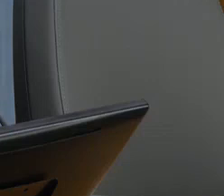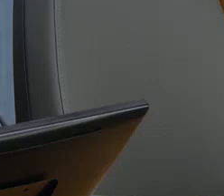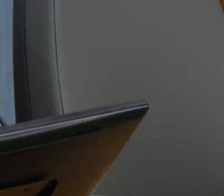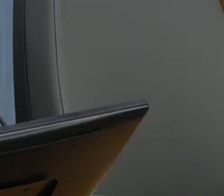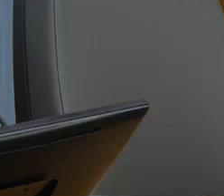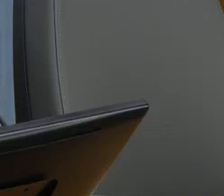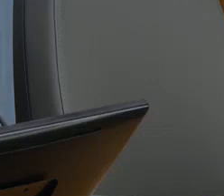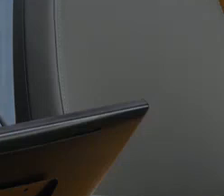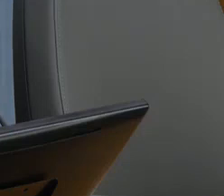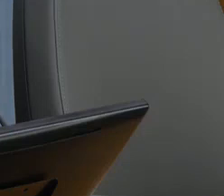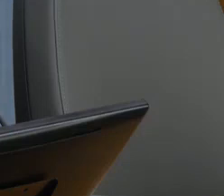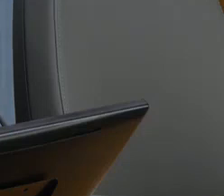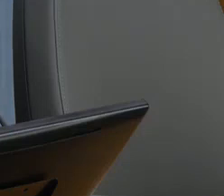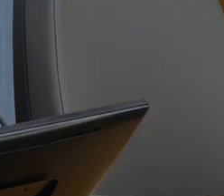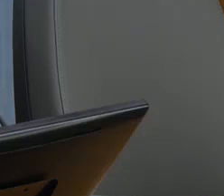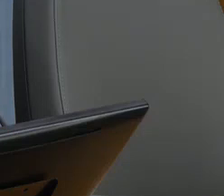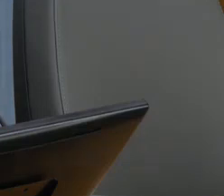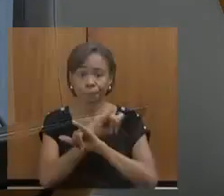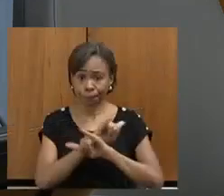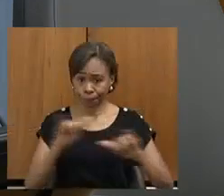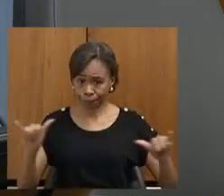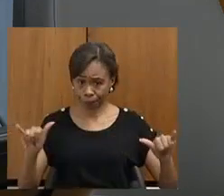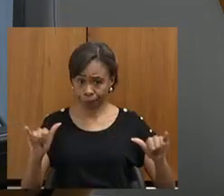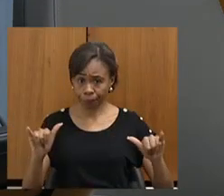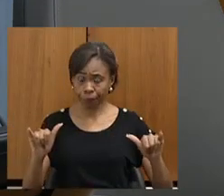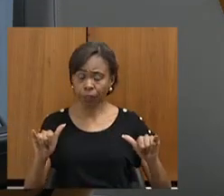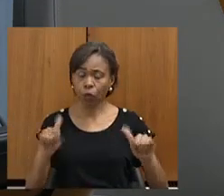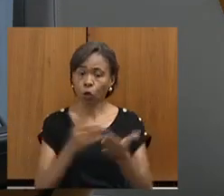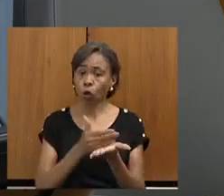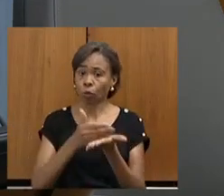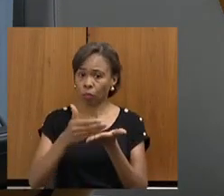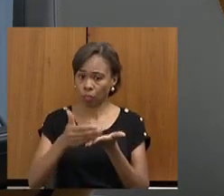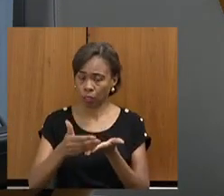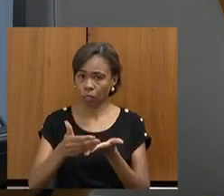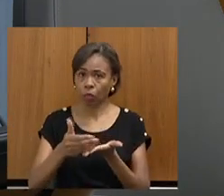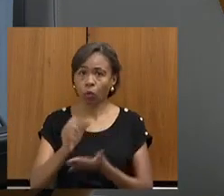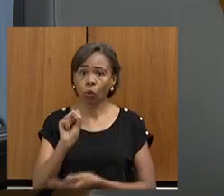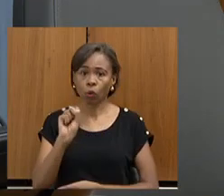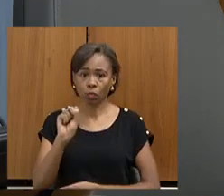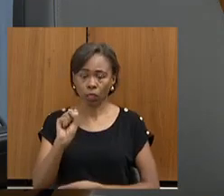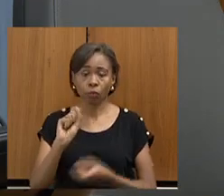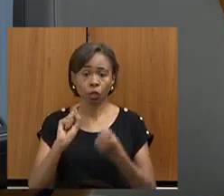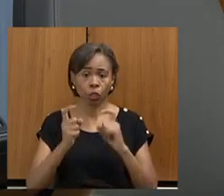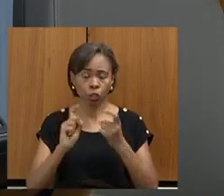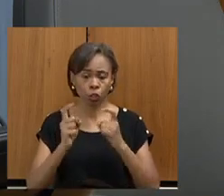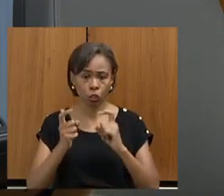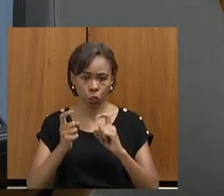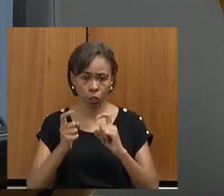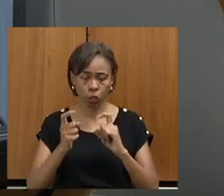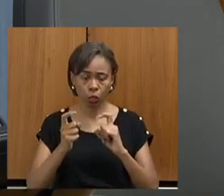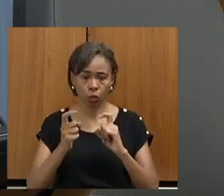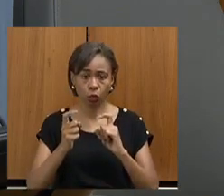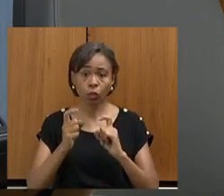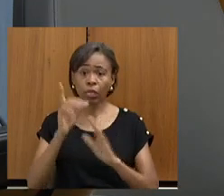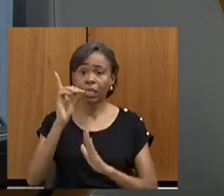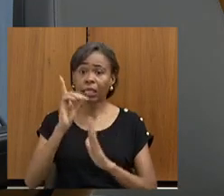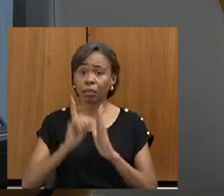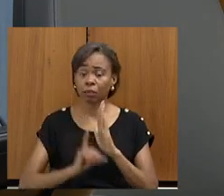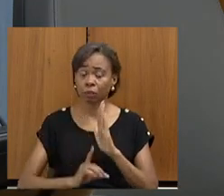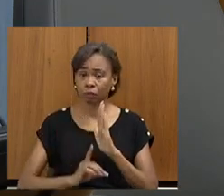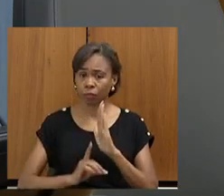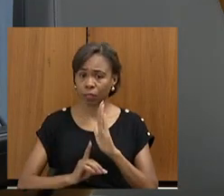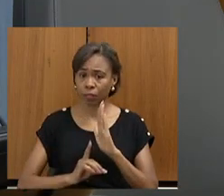Declaro aberta a oitava reunião extraordinária da Comissão de Defesa dos Direitos da Pessoa com Deficiência